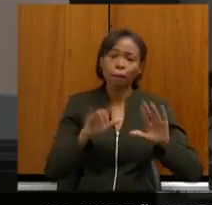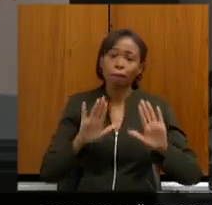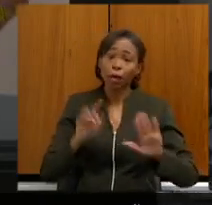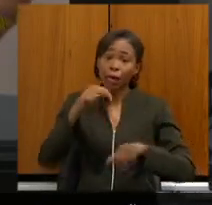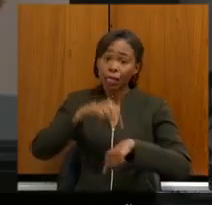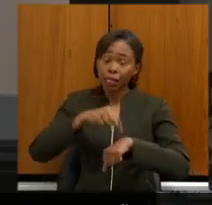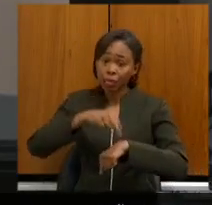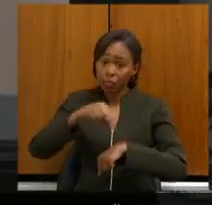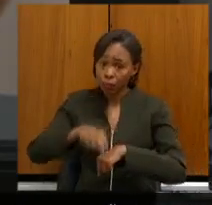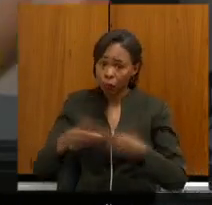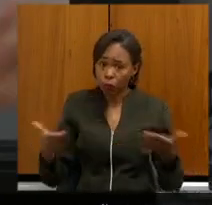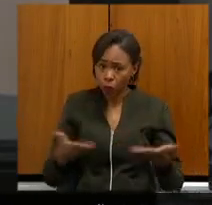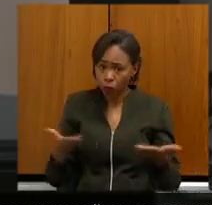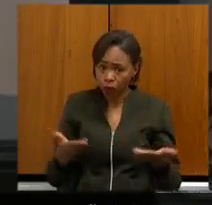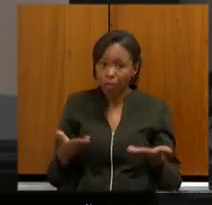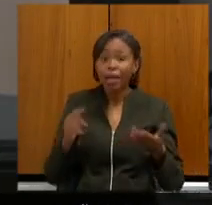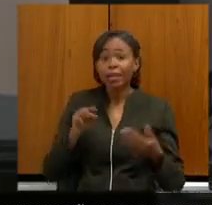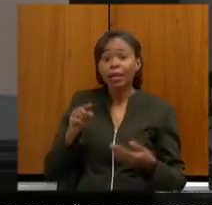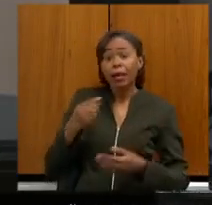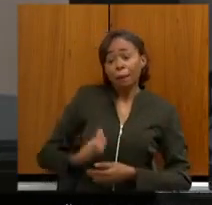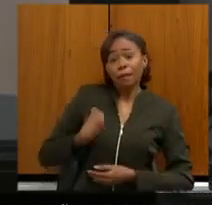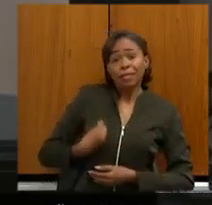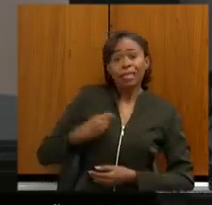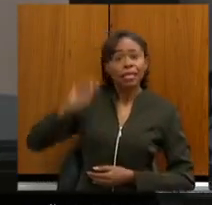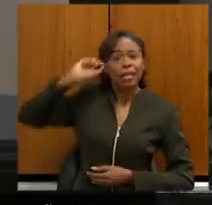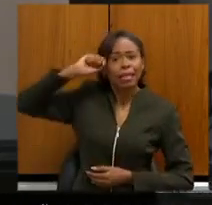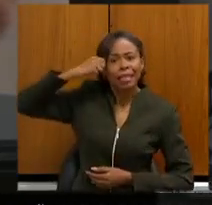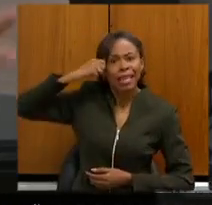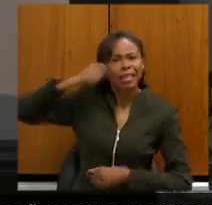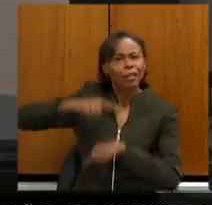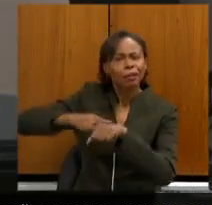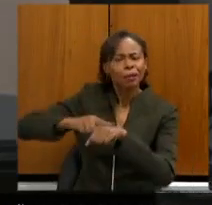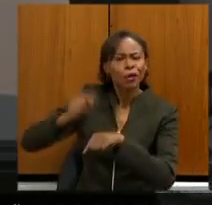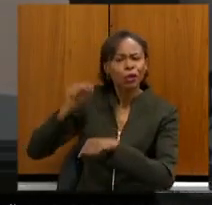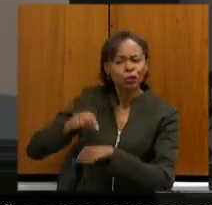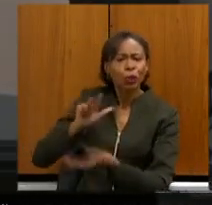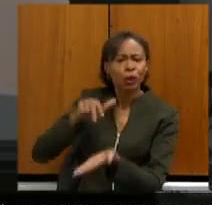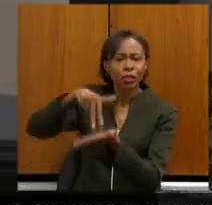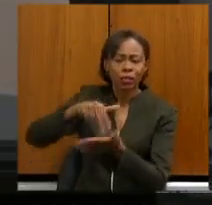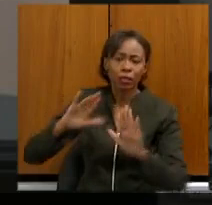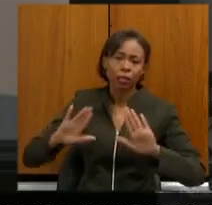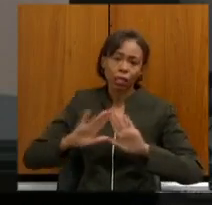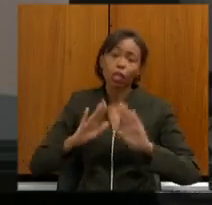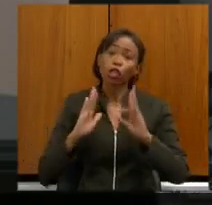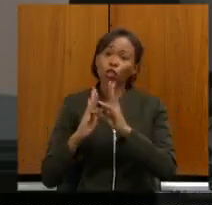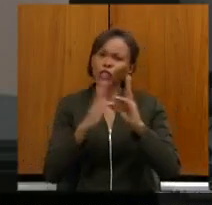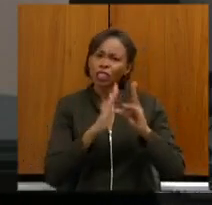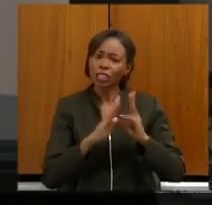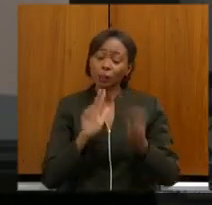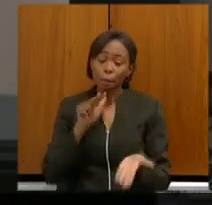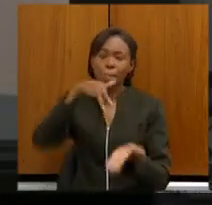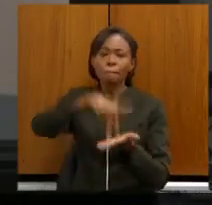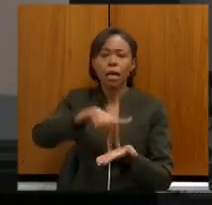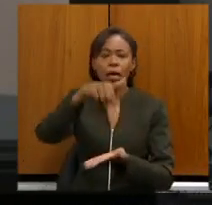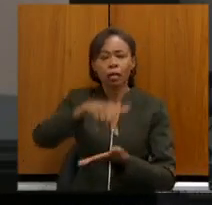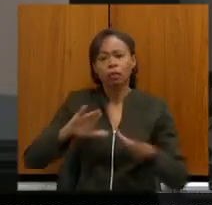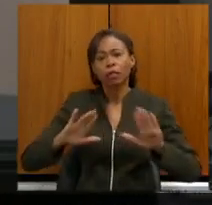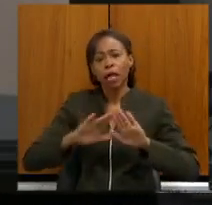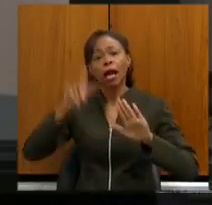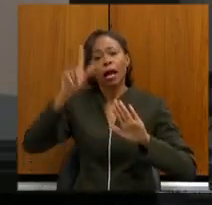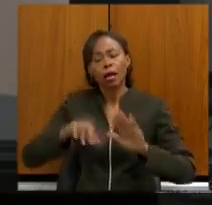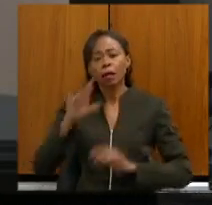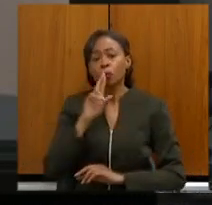esse coar a presença negra no Assembleia Legislativa apresenta em dia nesse espaço vai ser a saída para